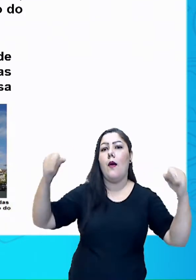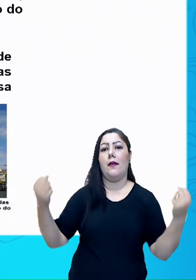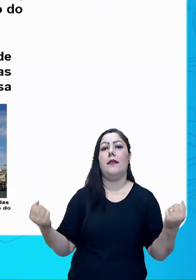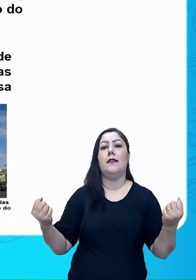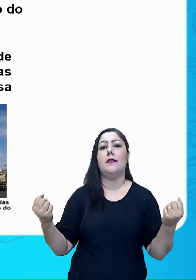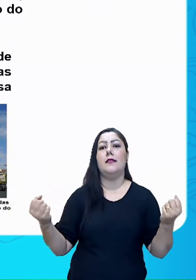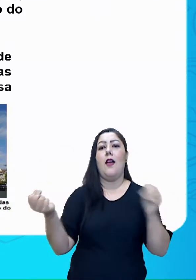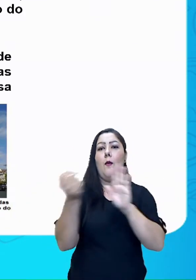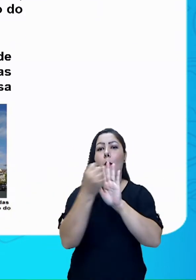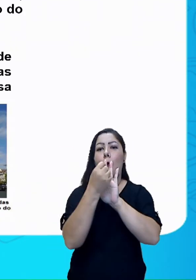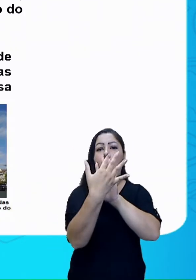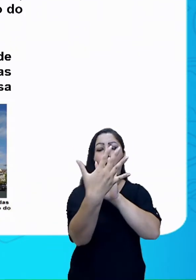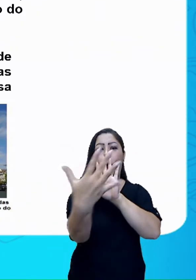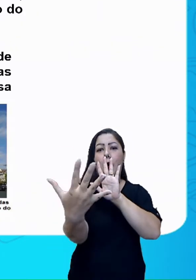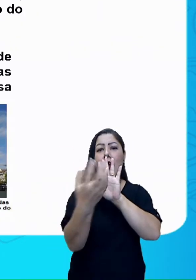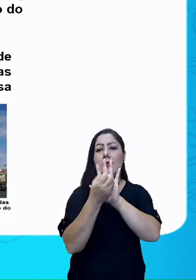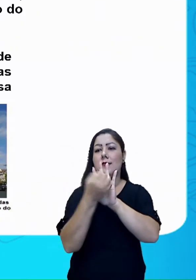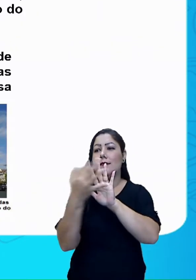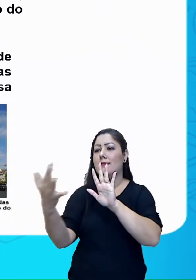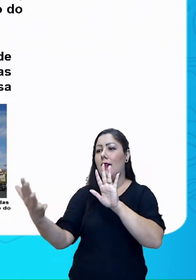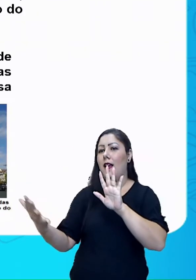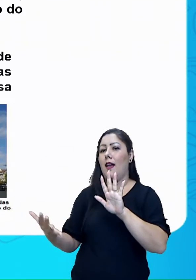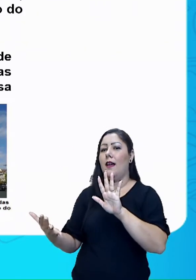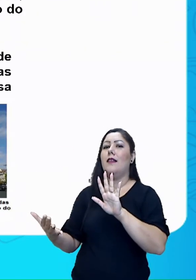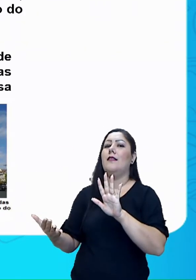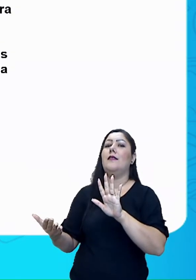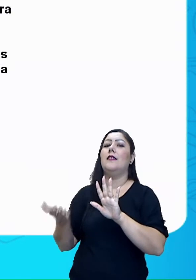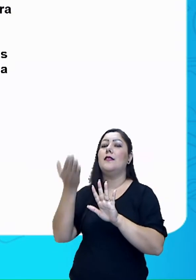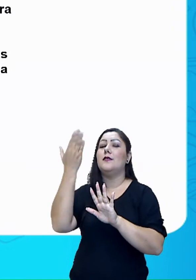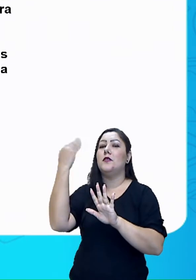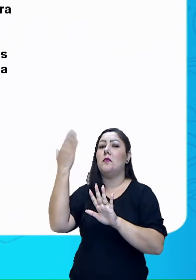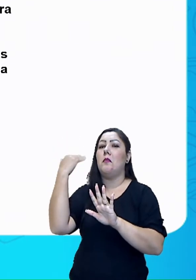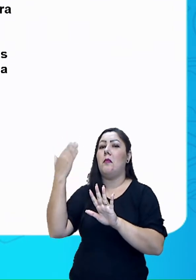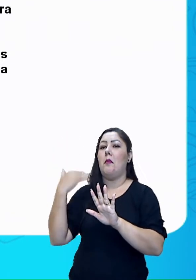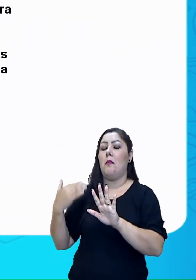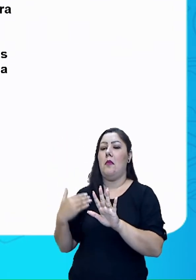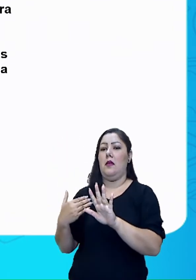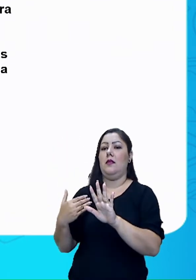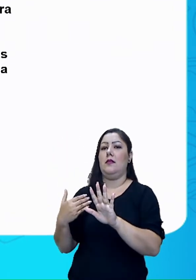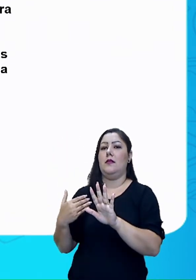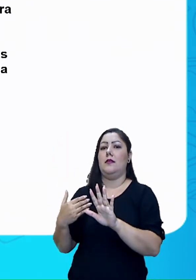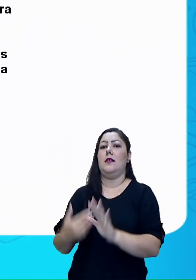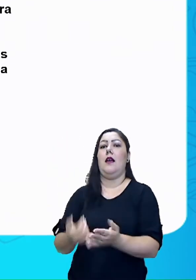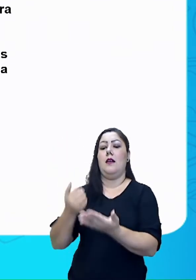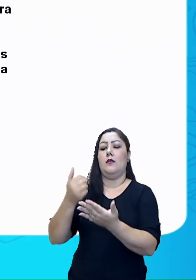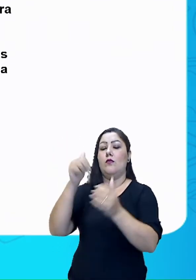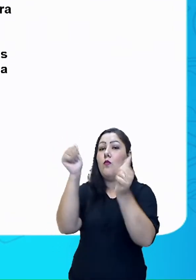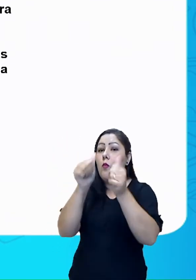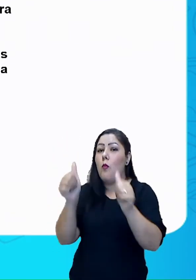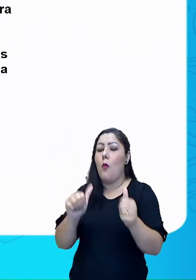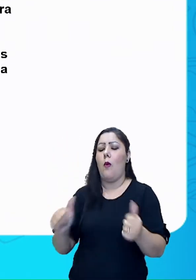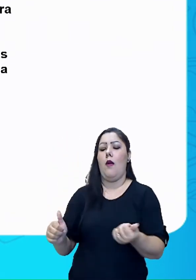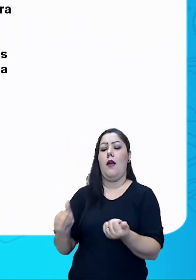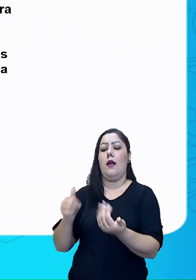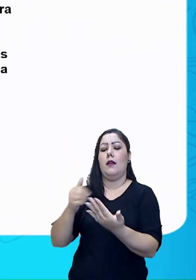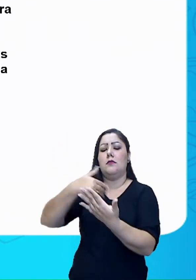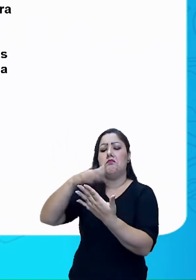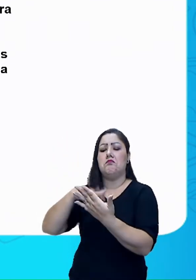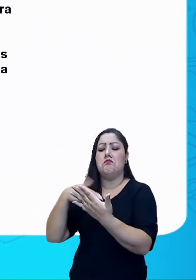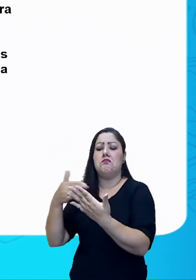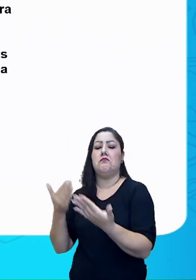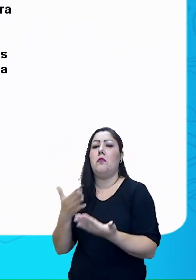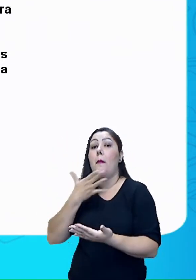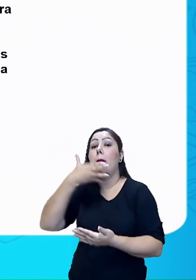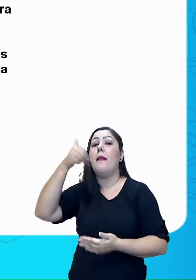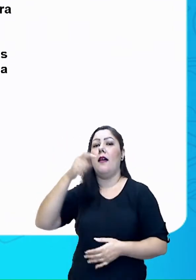artísticos mais avançados da época. Ao longo do século XX, entre os anos